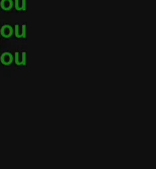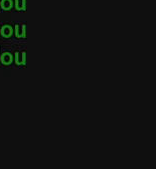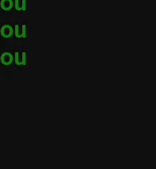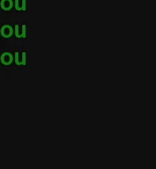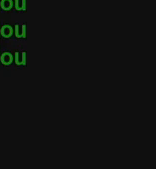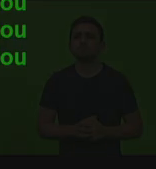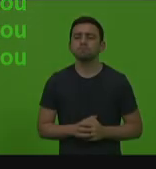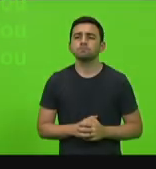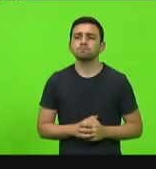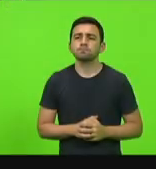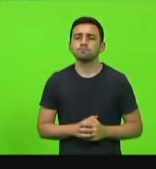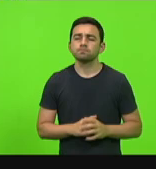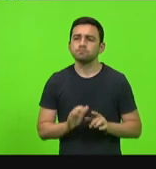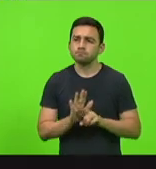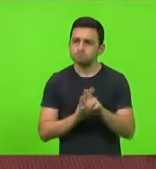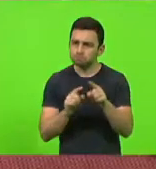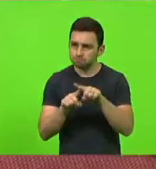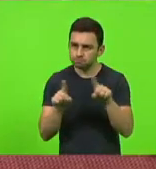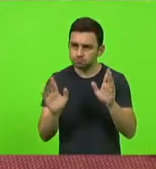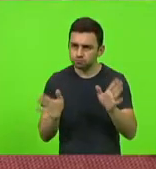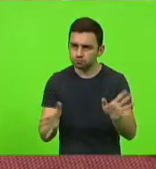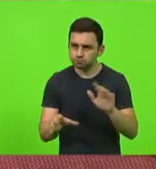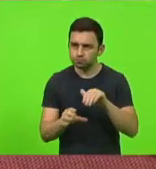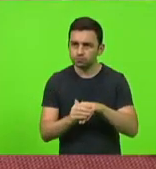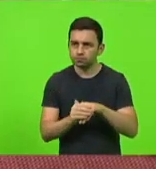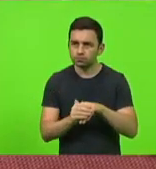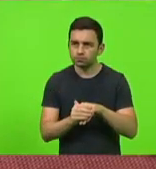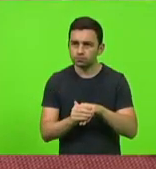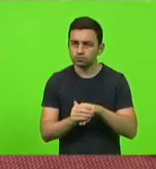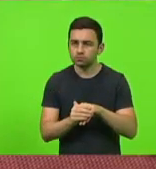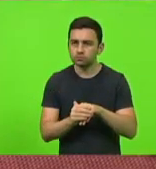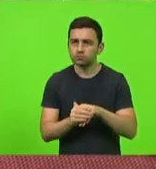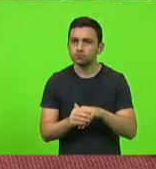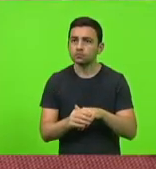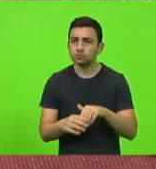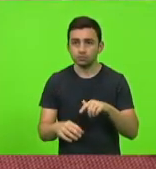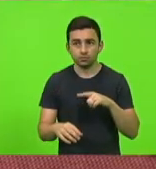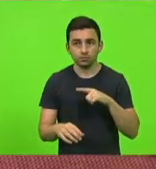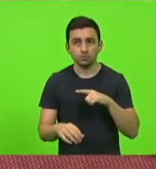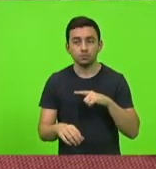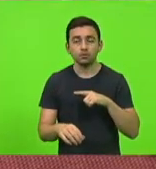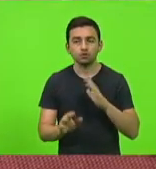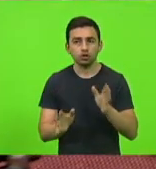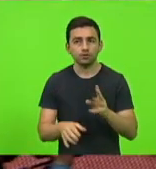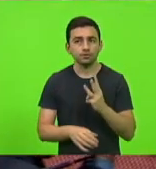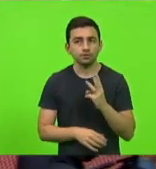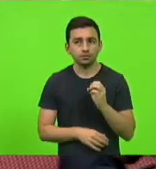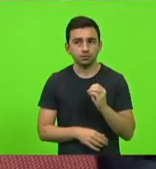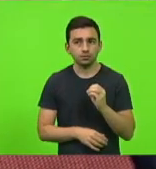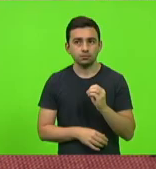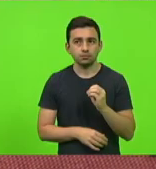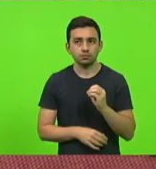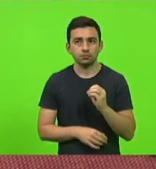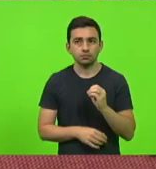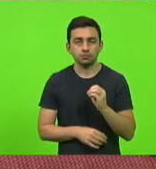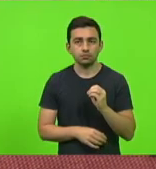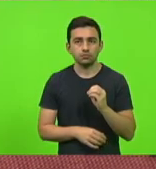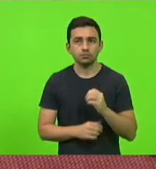Consulto, senhores deputados, se todos exerceram o seu direito de voto, tendo em vista que nós temos registro de 30 deputados na